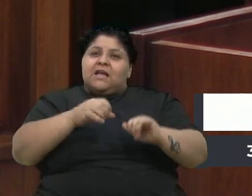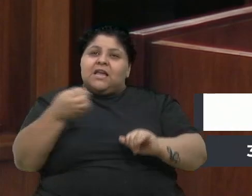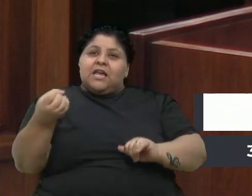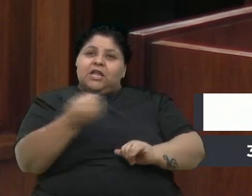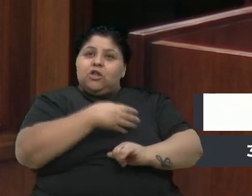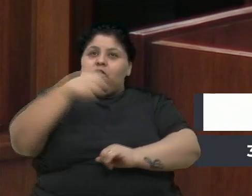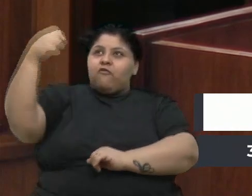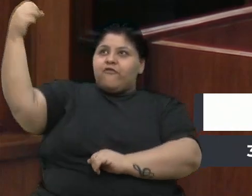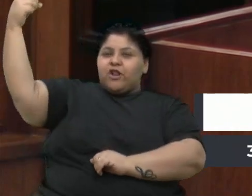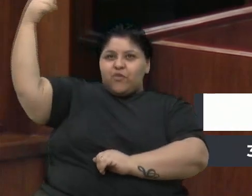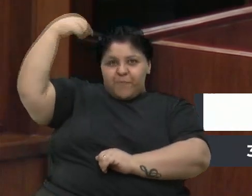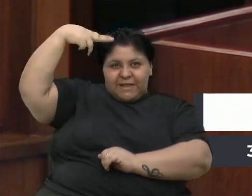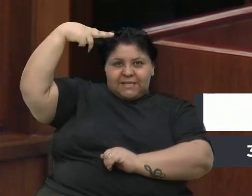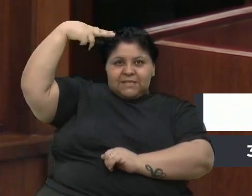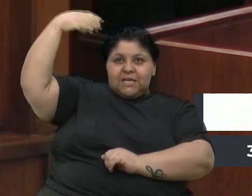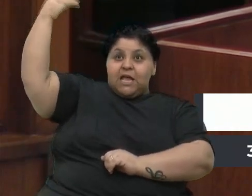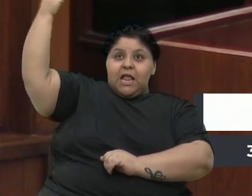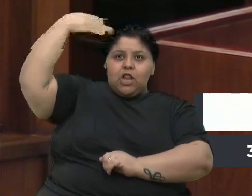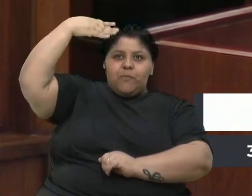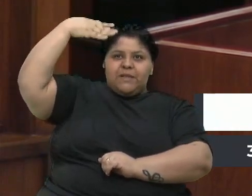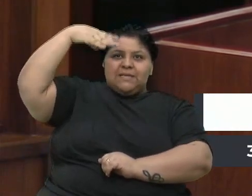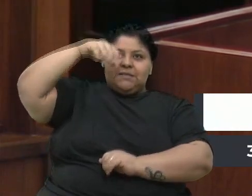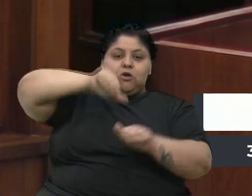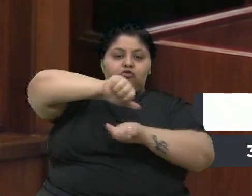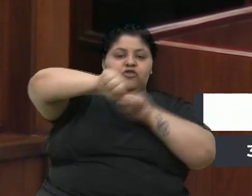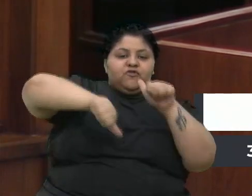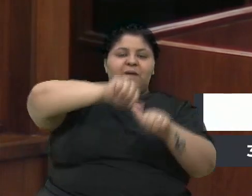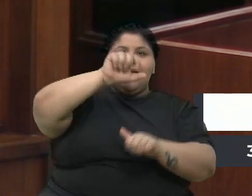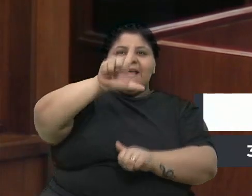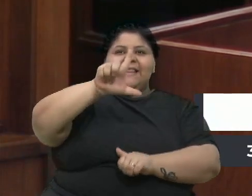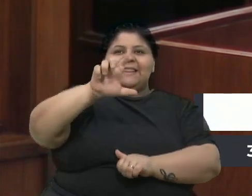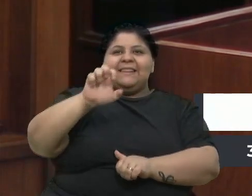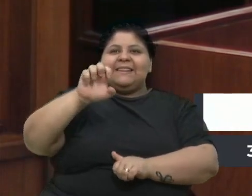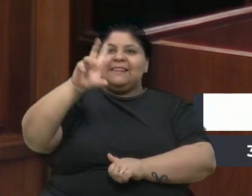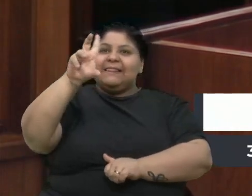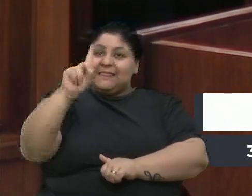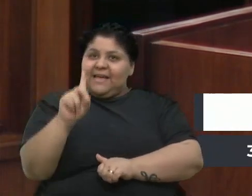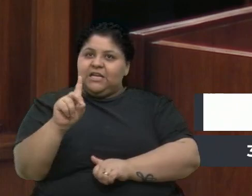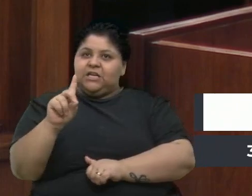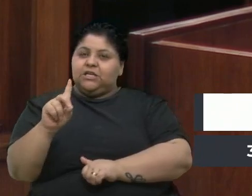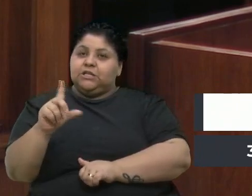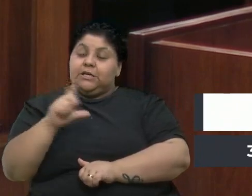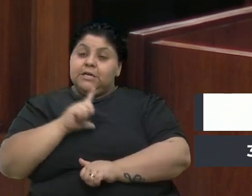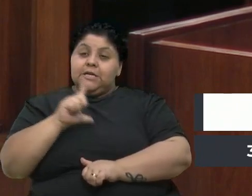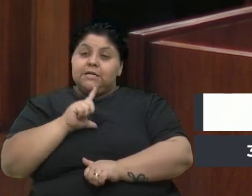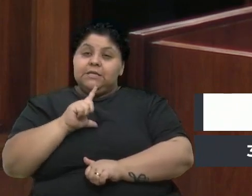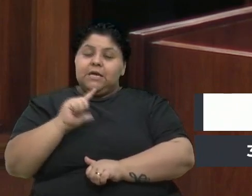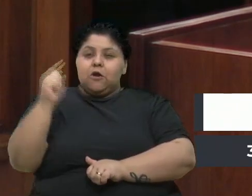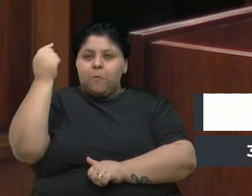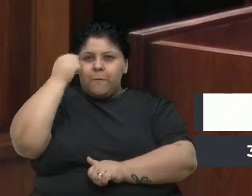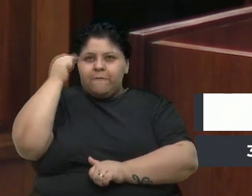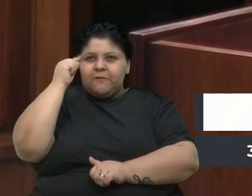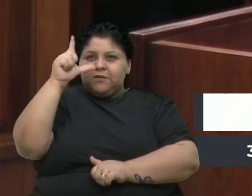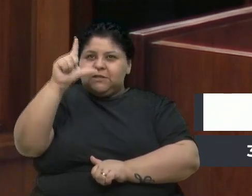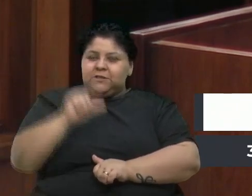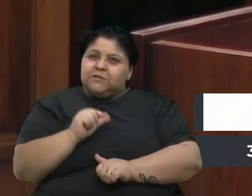uma previsão também de economia com este consórcio superior